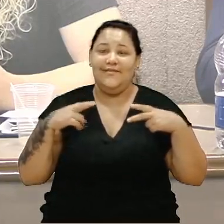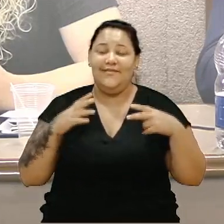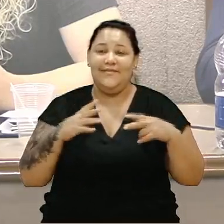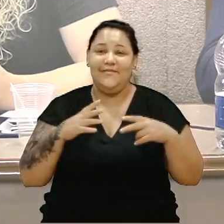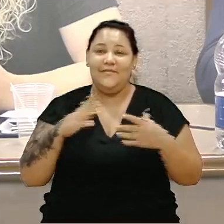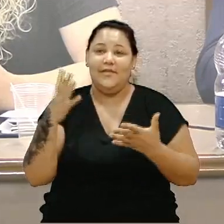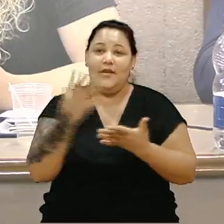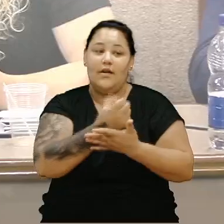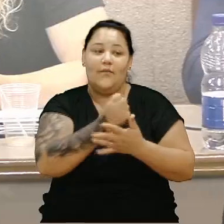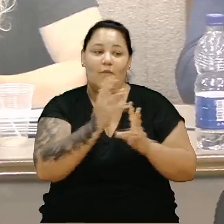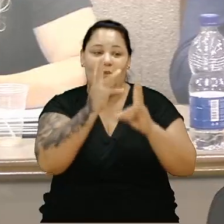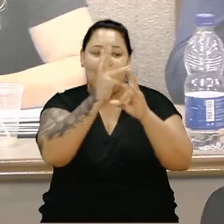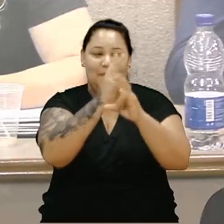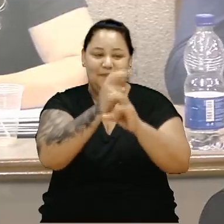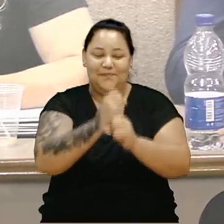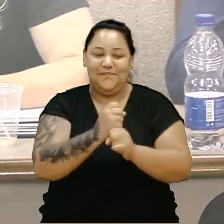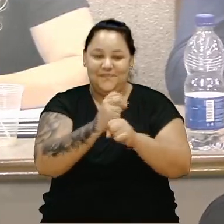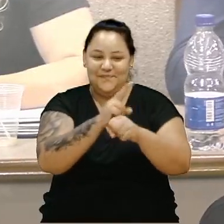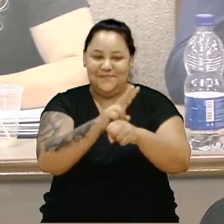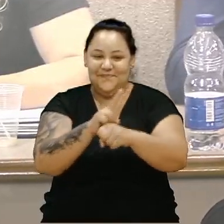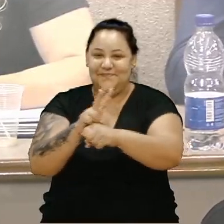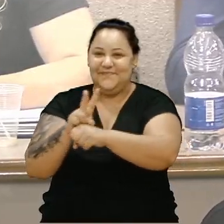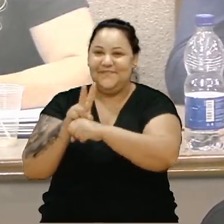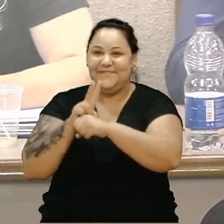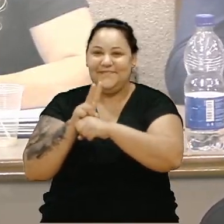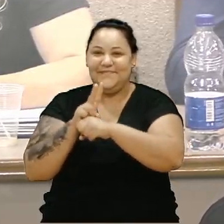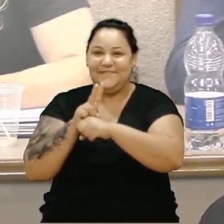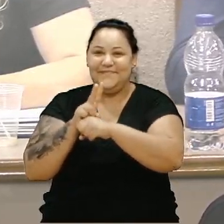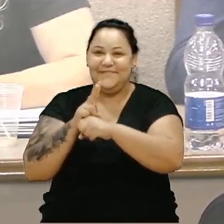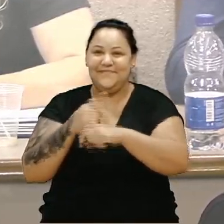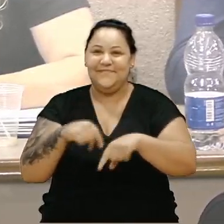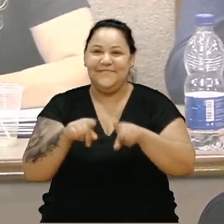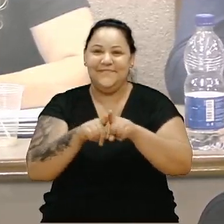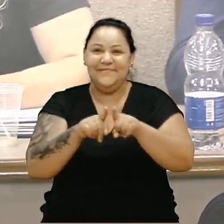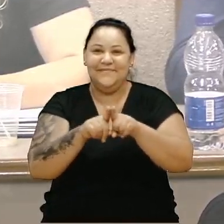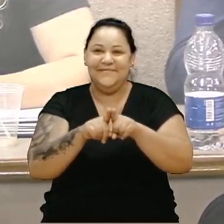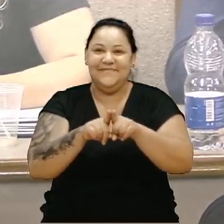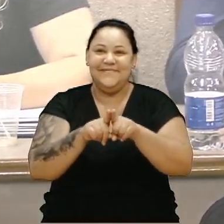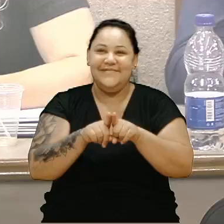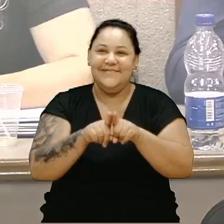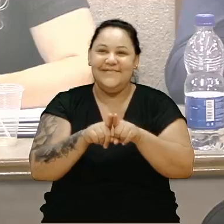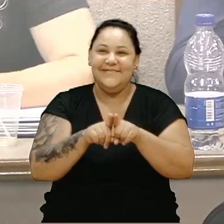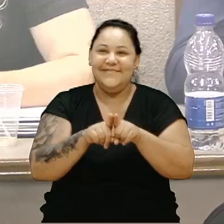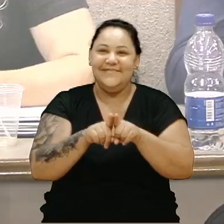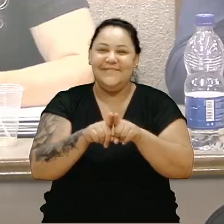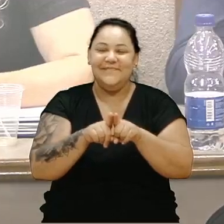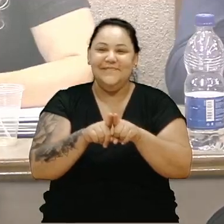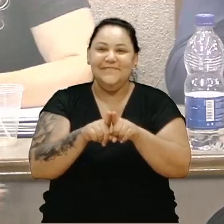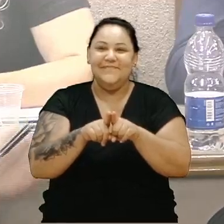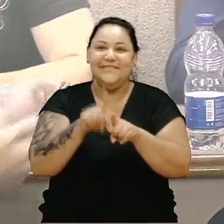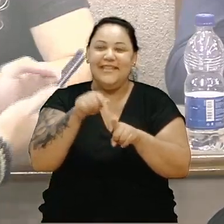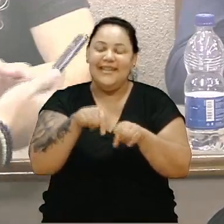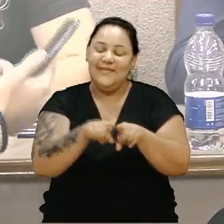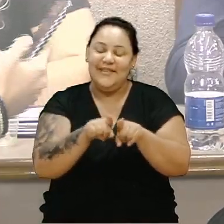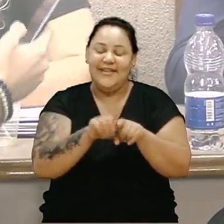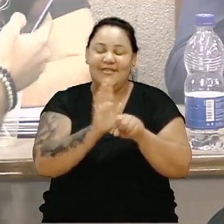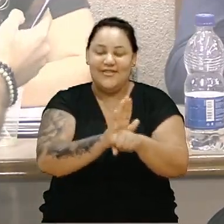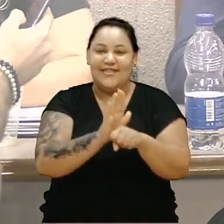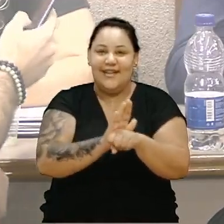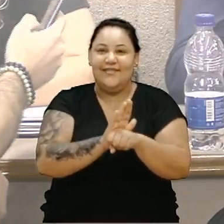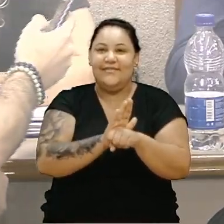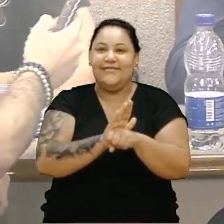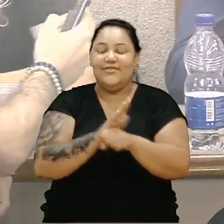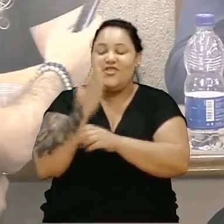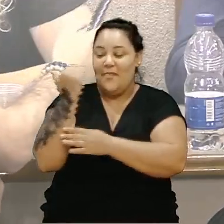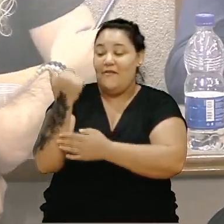Quando os protetores de animais não tinham aquele recurso, que o bombeiro estava em uma ocorrência ou outra, e eu estava de folga, eles me acionavam,